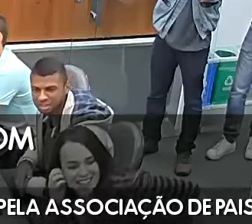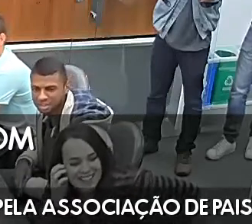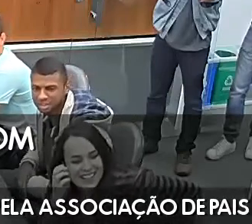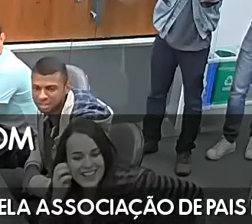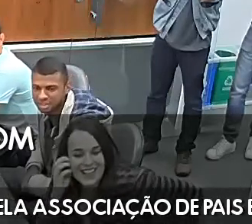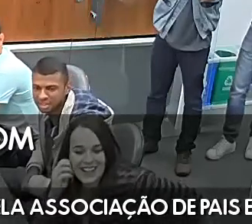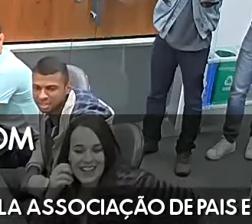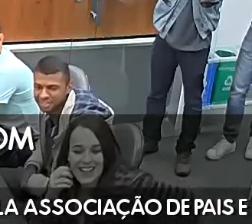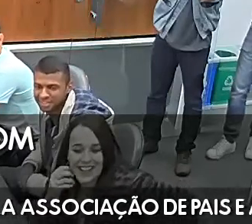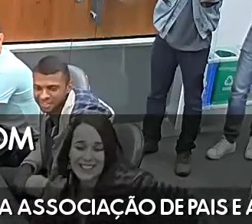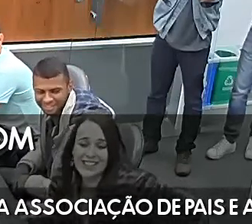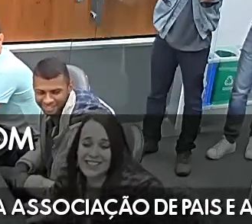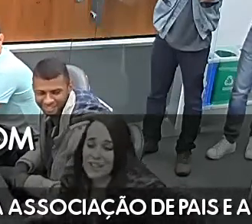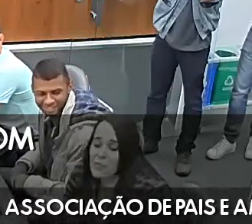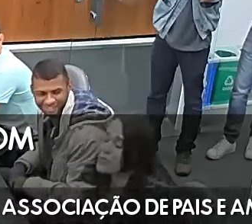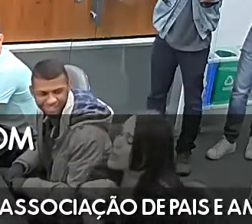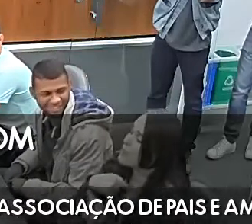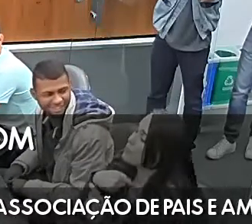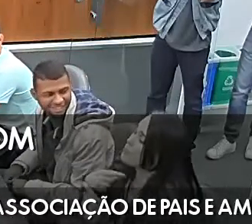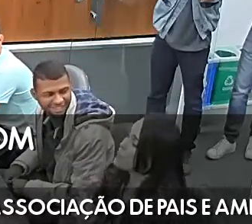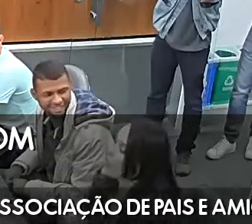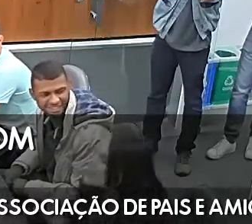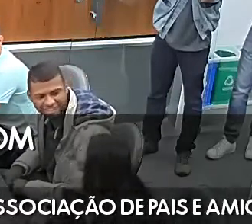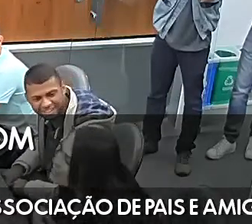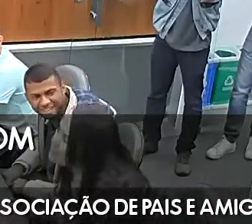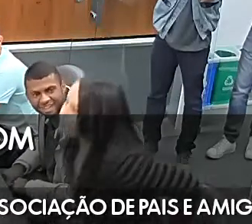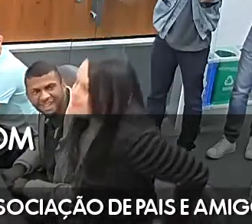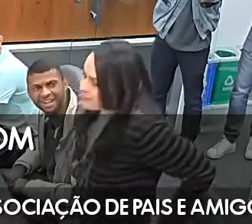Ana Paula, por favor.